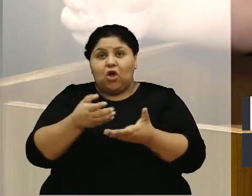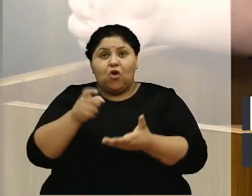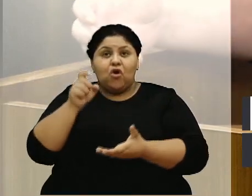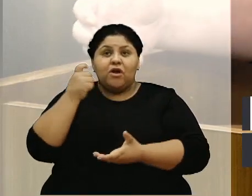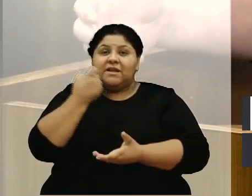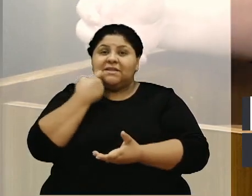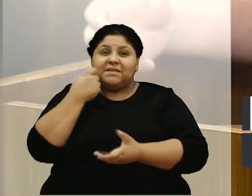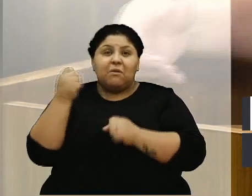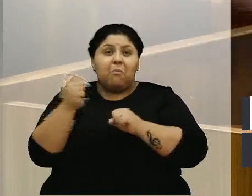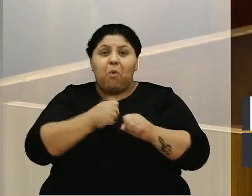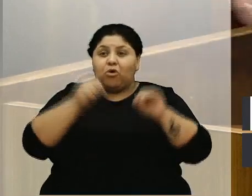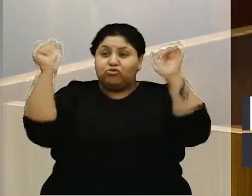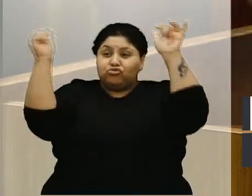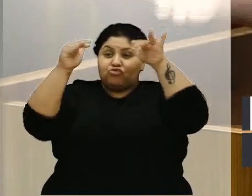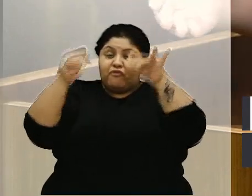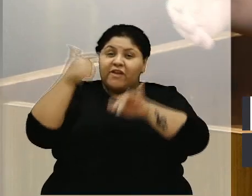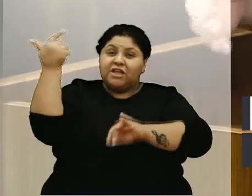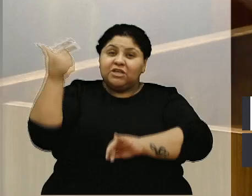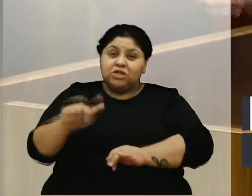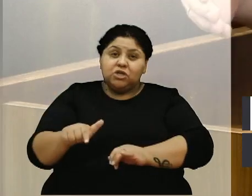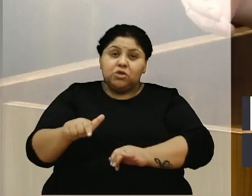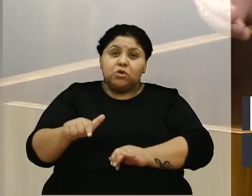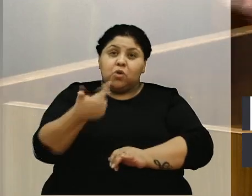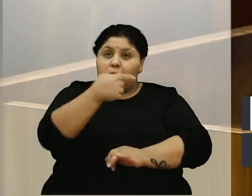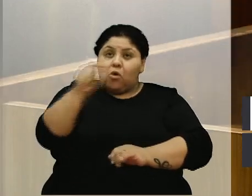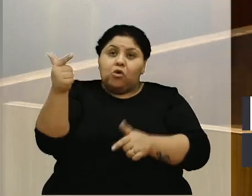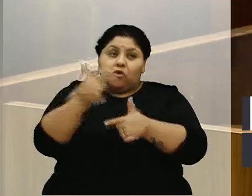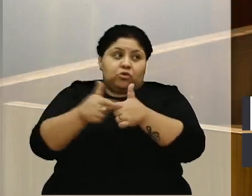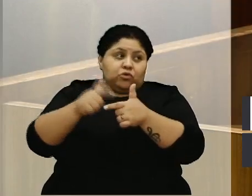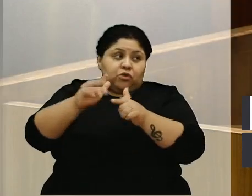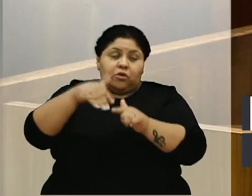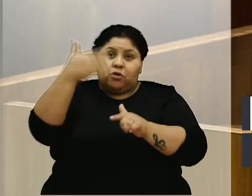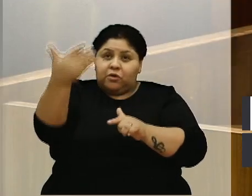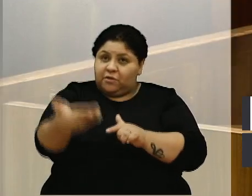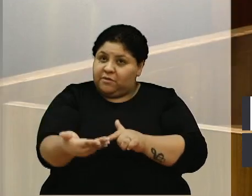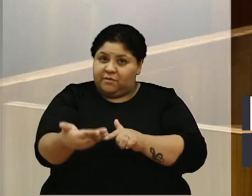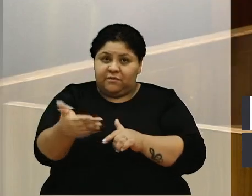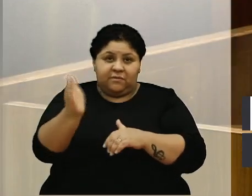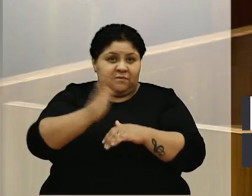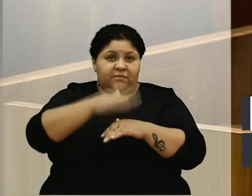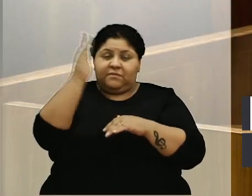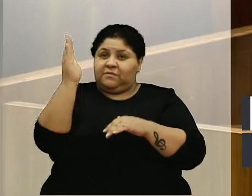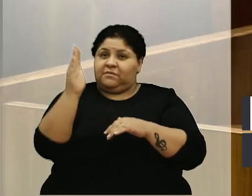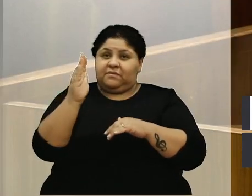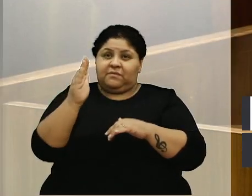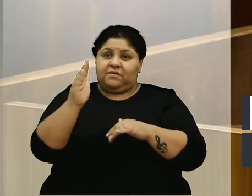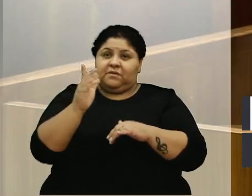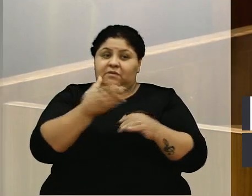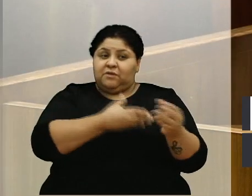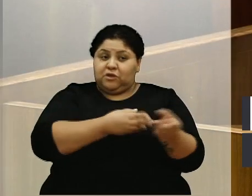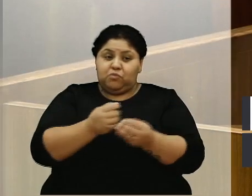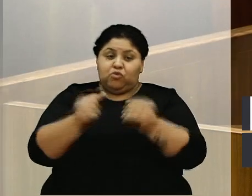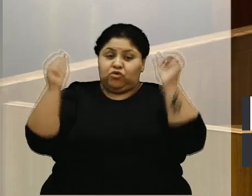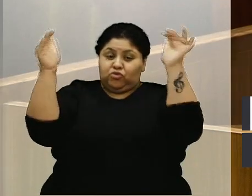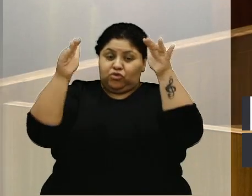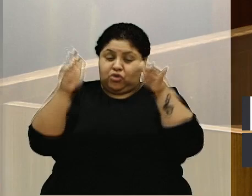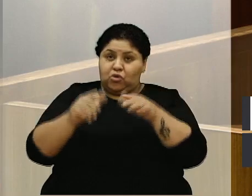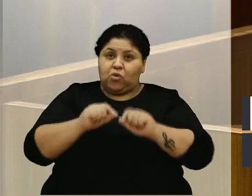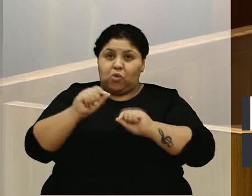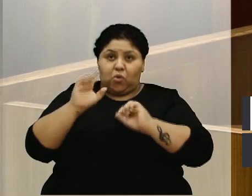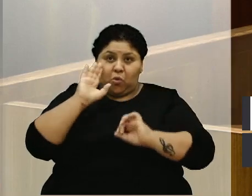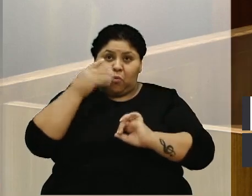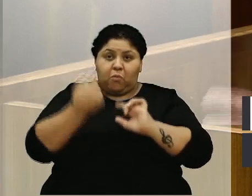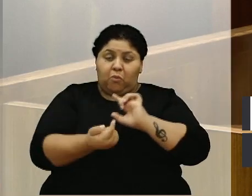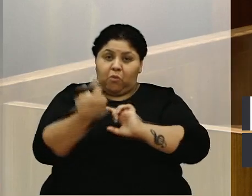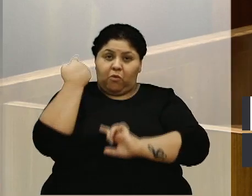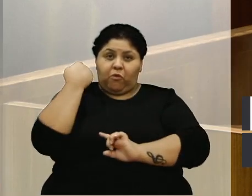chover bastante, nós podemos ter outro problema logo, porque não vai ser mais a quantidade excessiva de chuva, como aconteceu ali atrás,